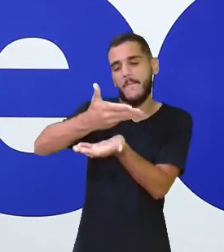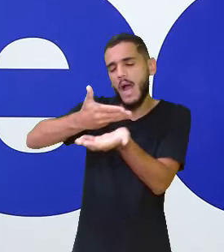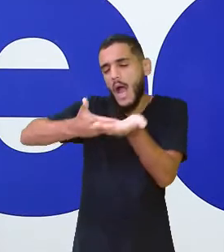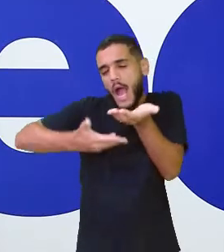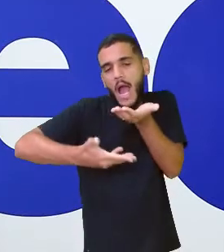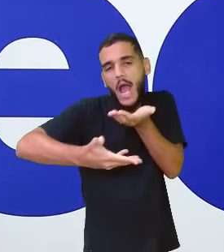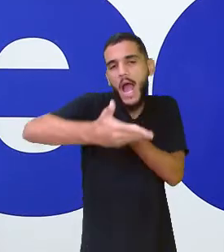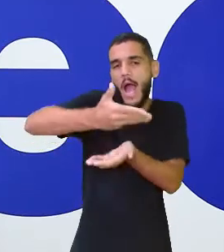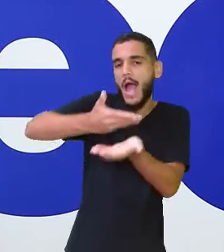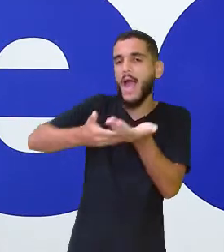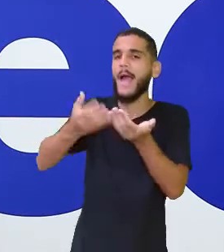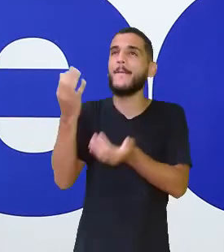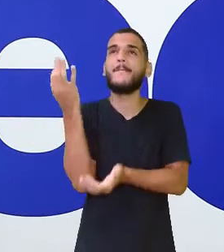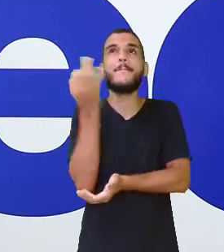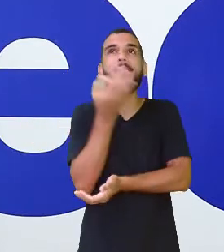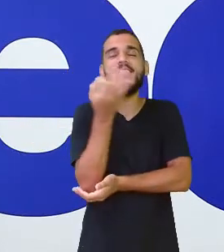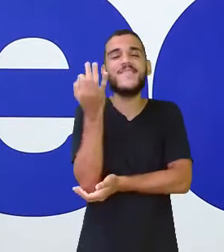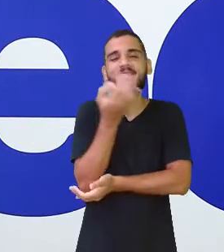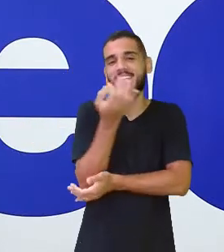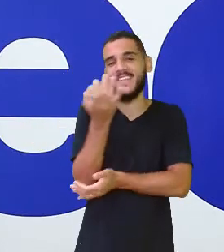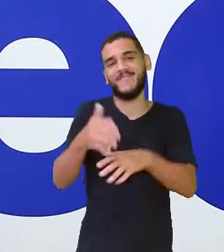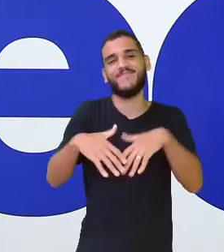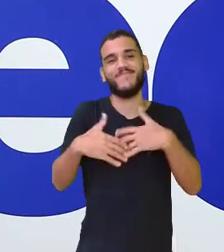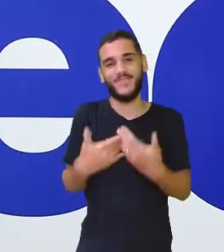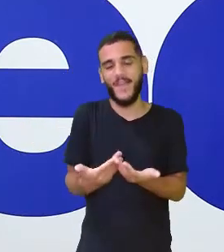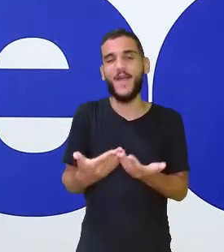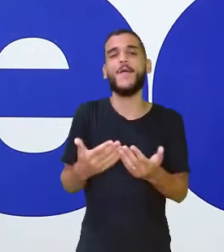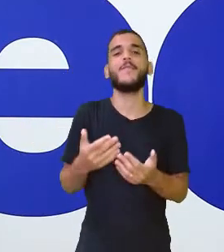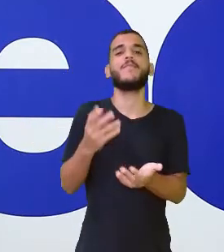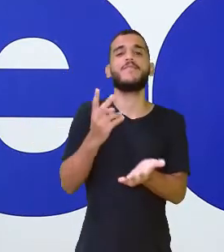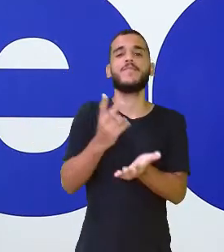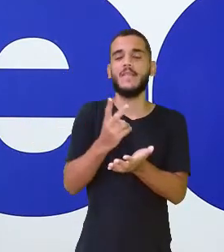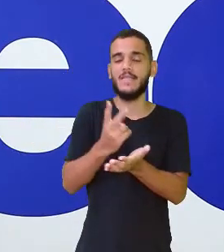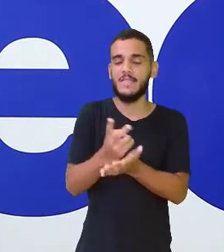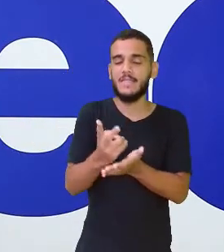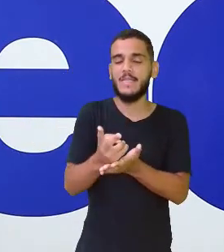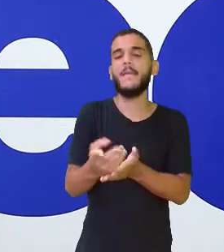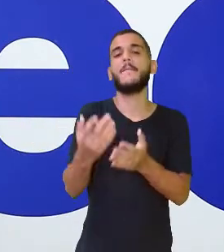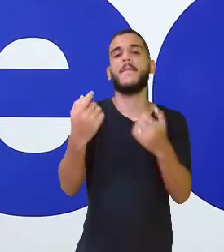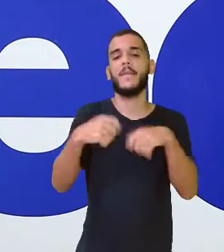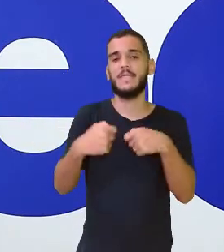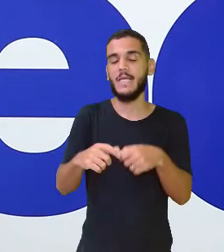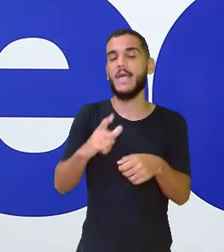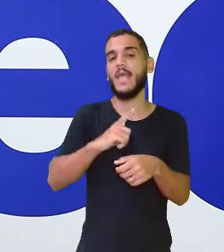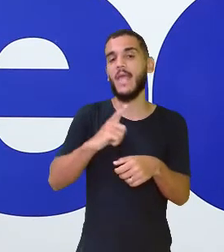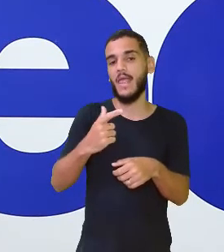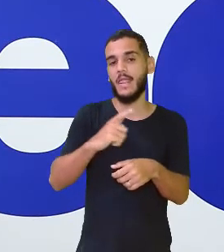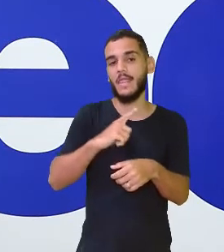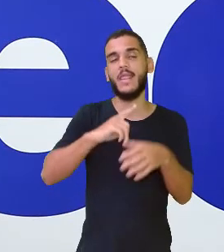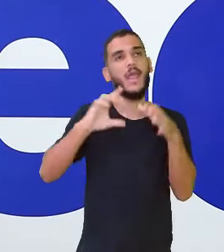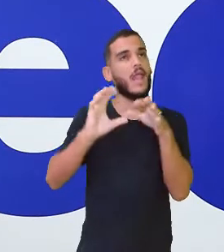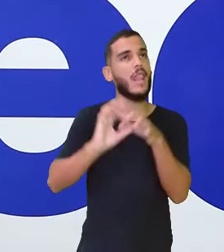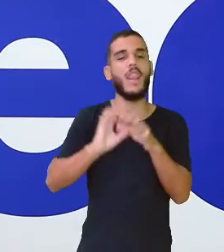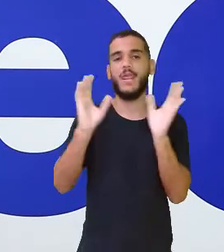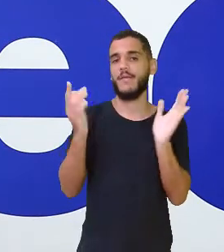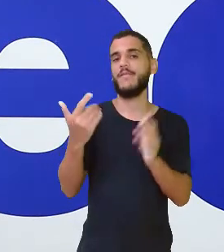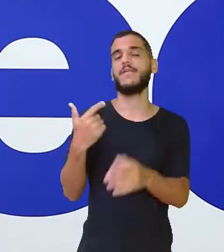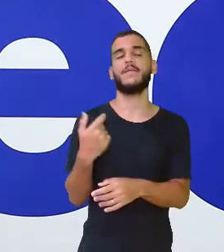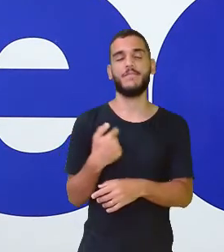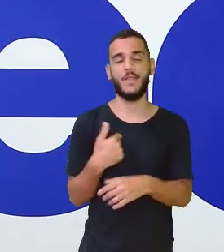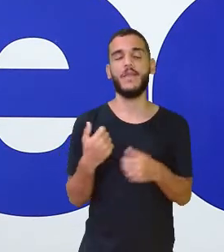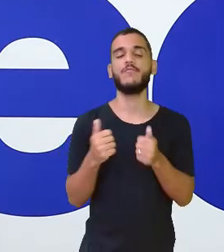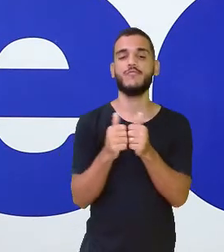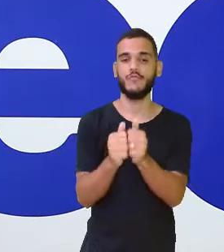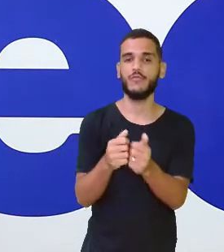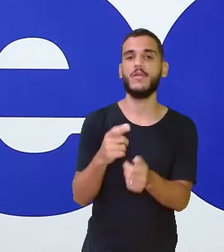casamento perfeito. E aí, qualquer coisa, eu estou aqui à disposição. É só comentar que a gente tira a dúvida na hora, né?